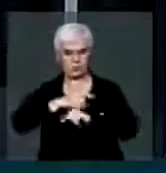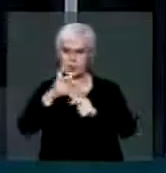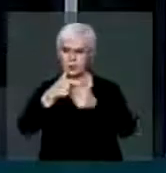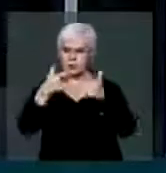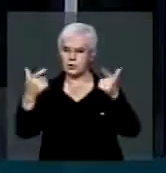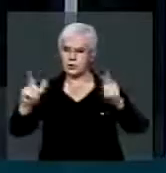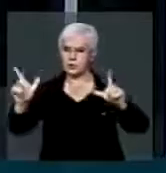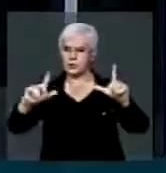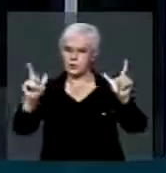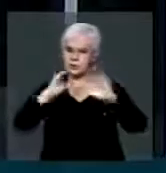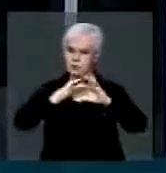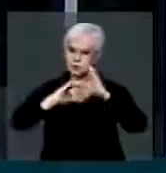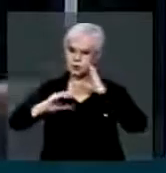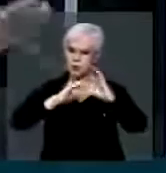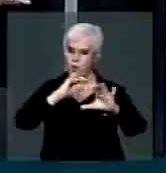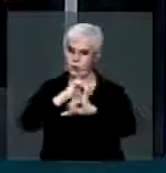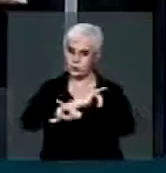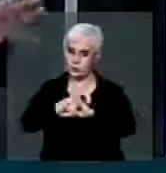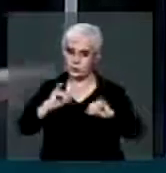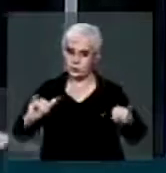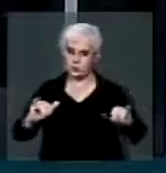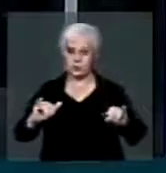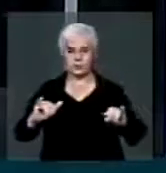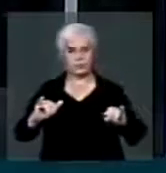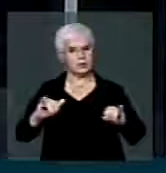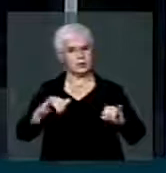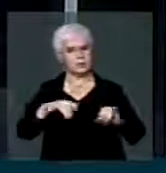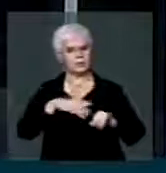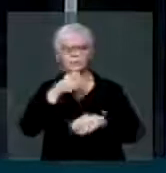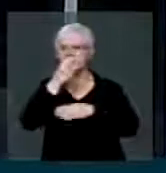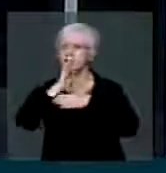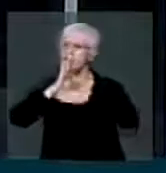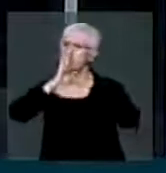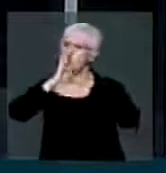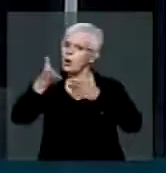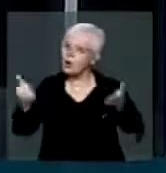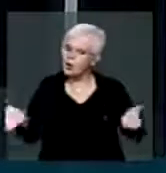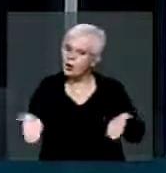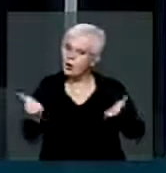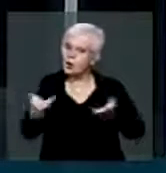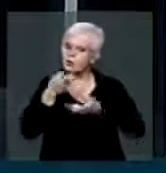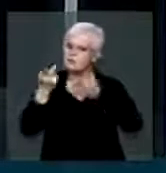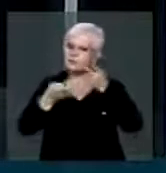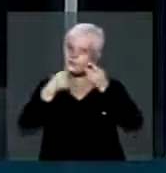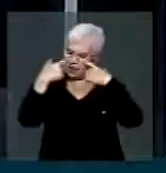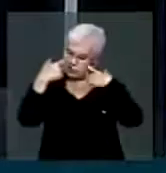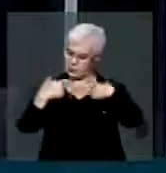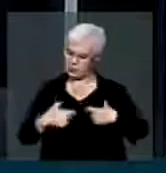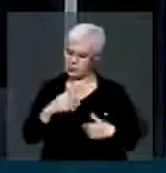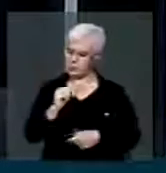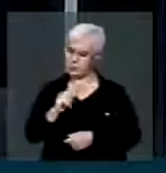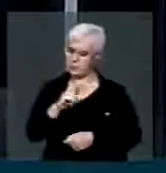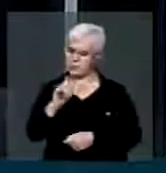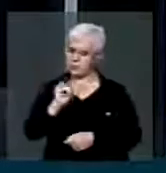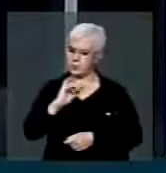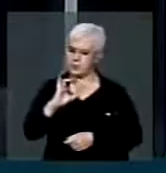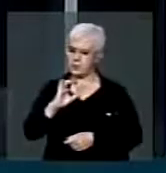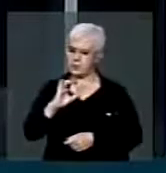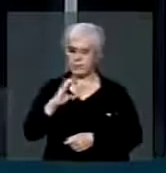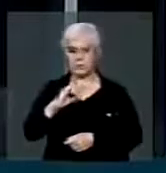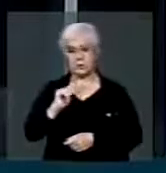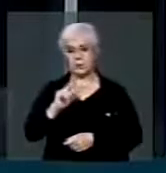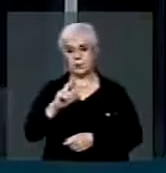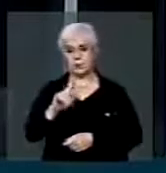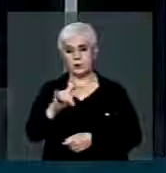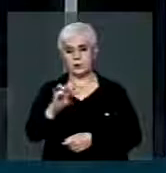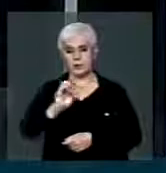os grandes veículos de comunicação, são pródigos no seu caráter moralista,